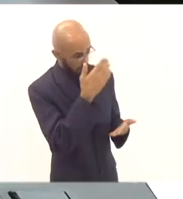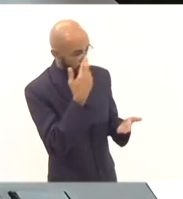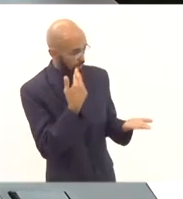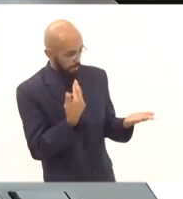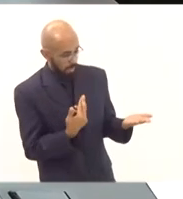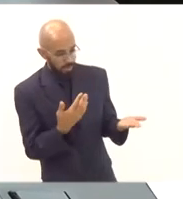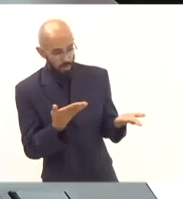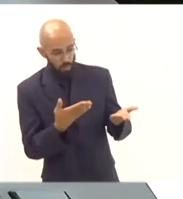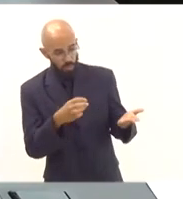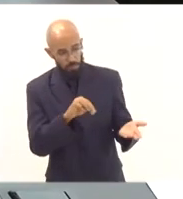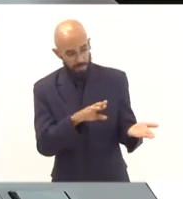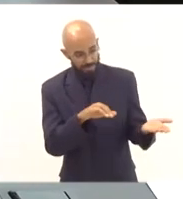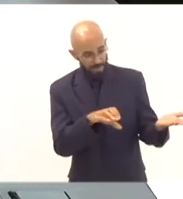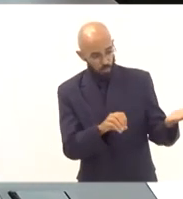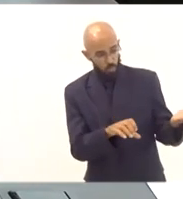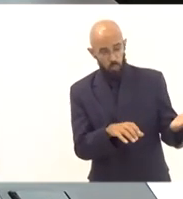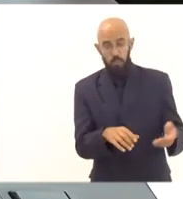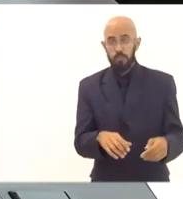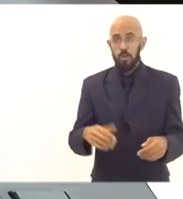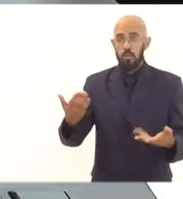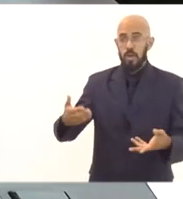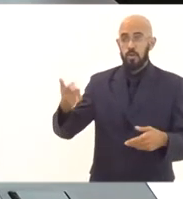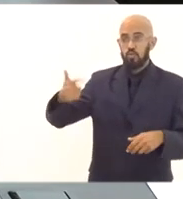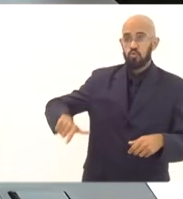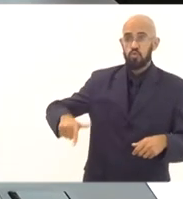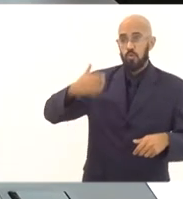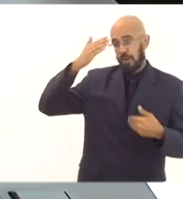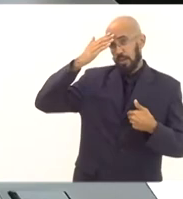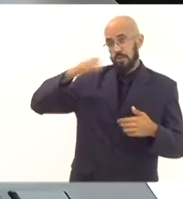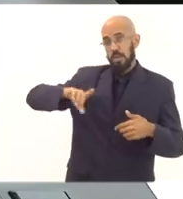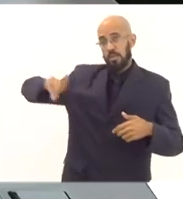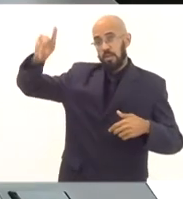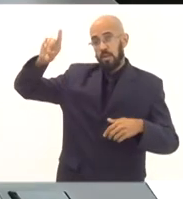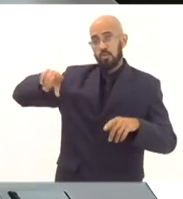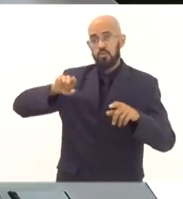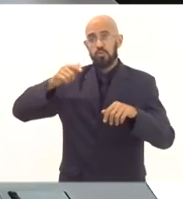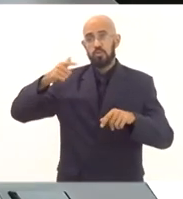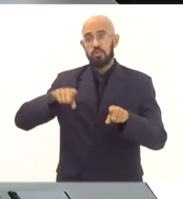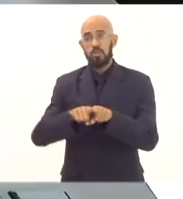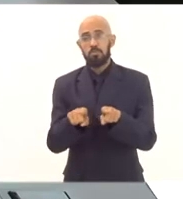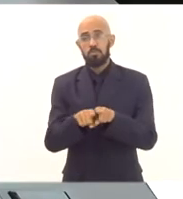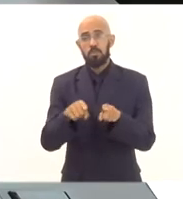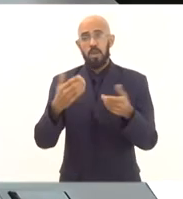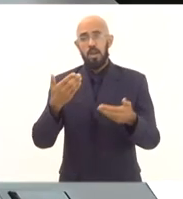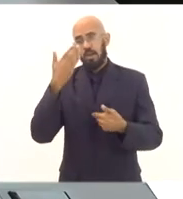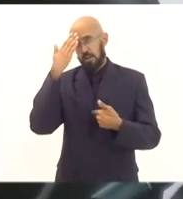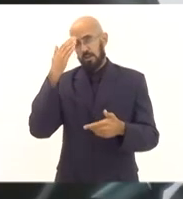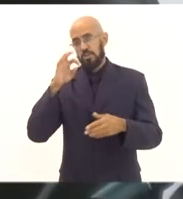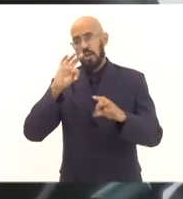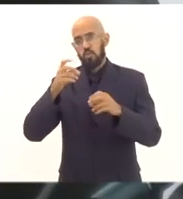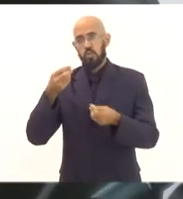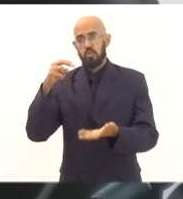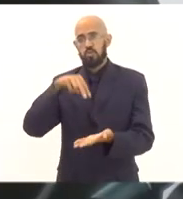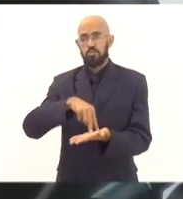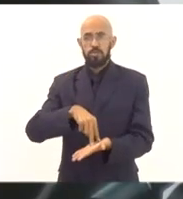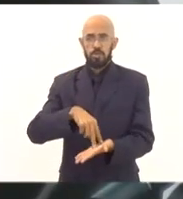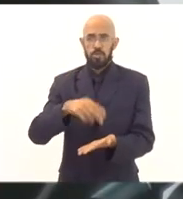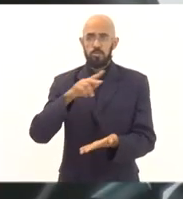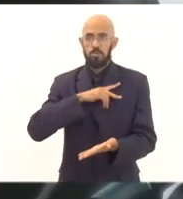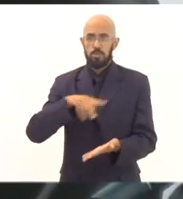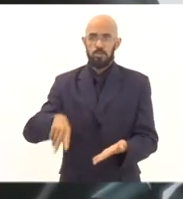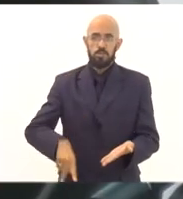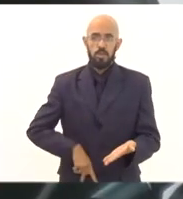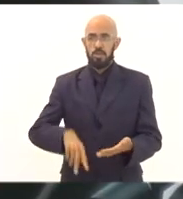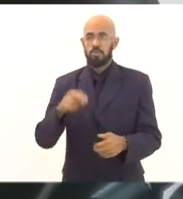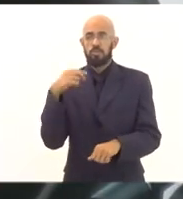Deputado Marcelo de mim eu quero mais uma vez agradecer a Deus agradecer a todos os presentes presidente